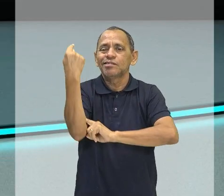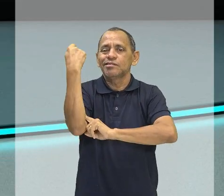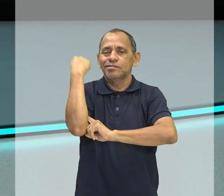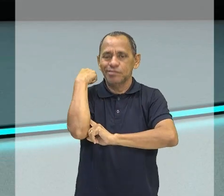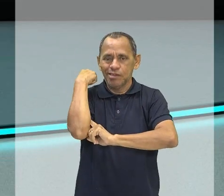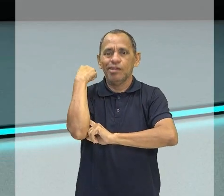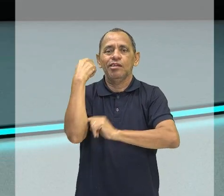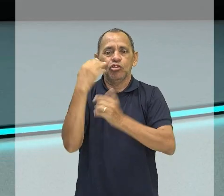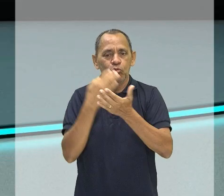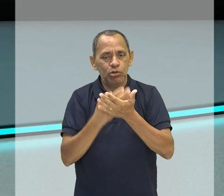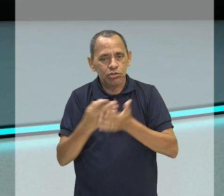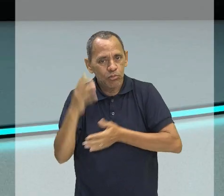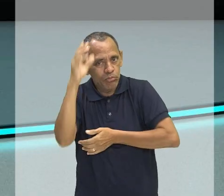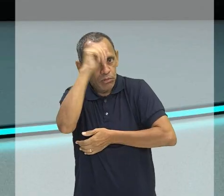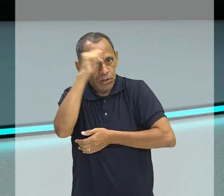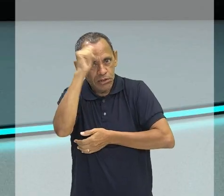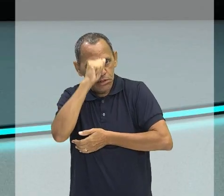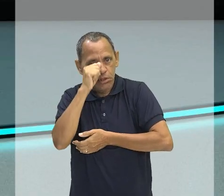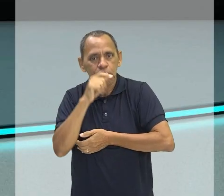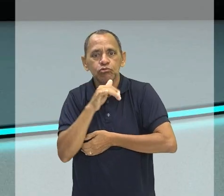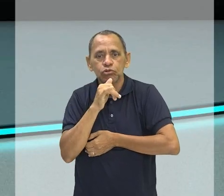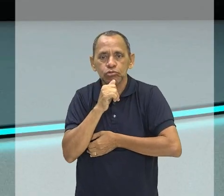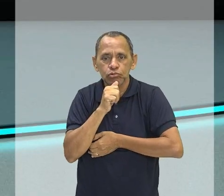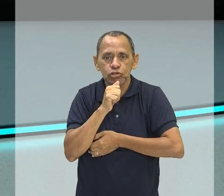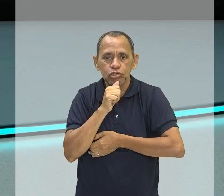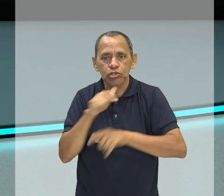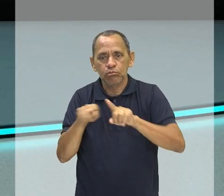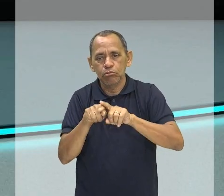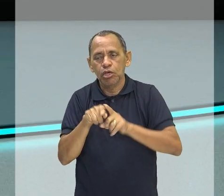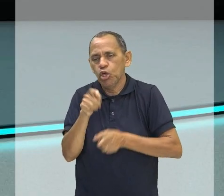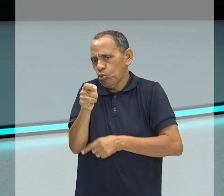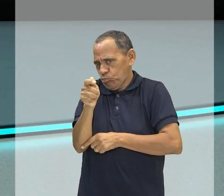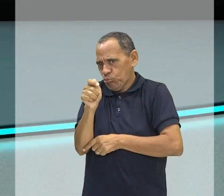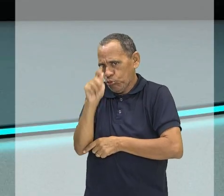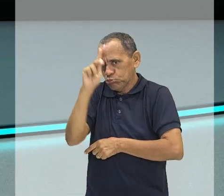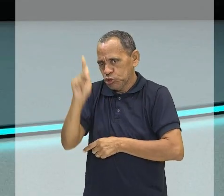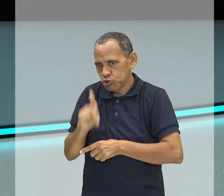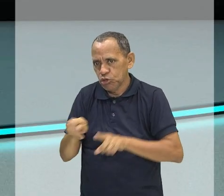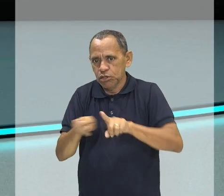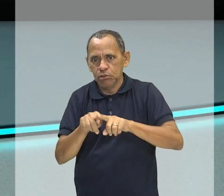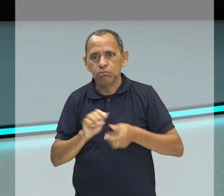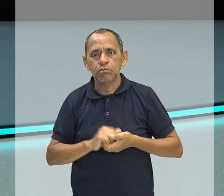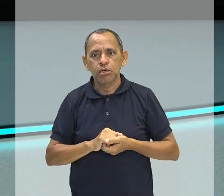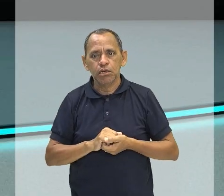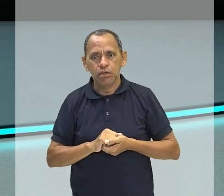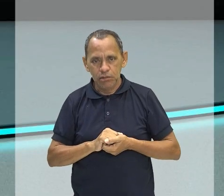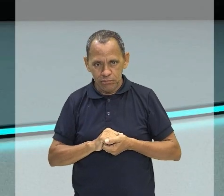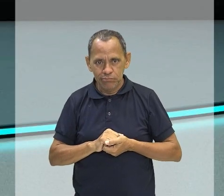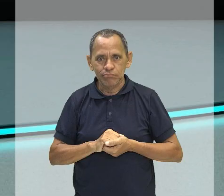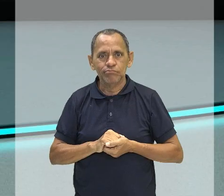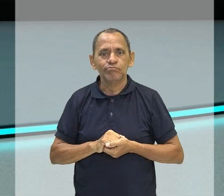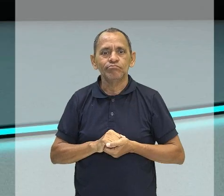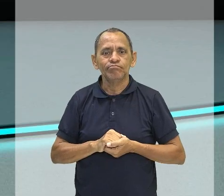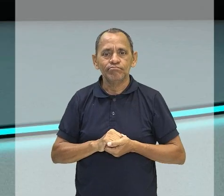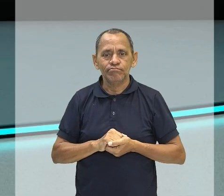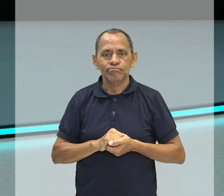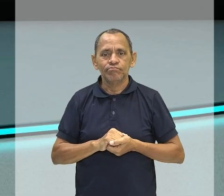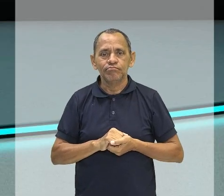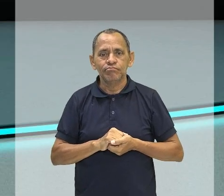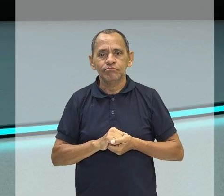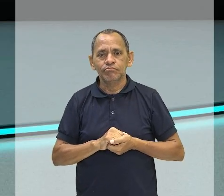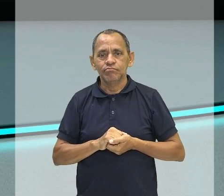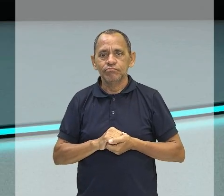você está aprendendo aí um pouco da história, né, da saudação, tudo isso exige o